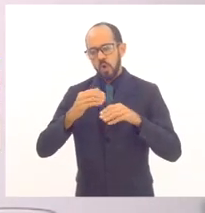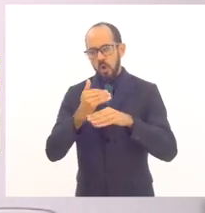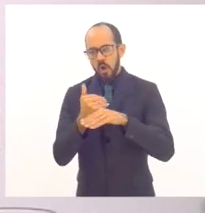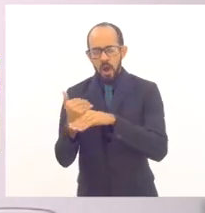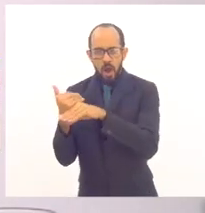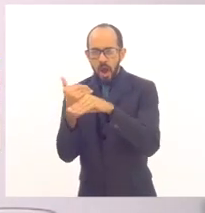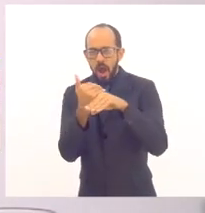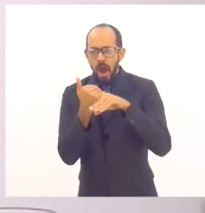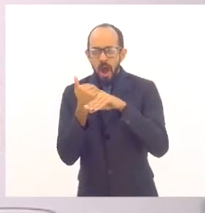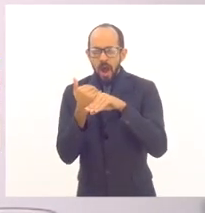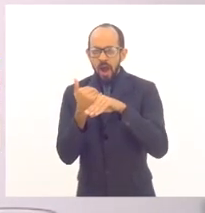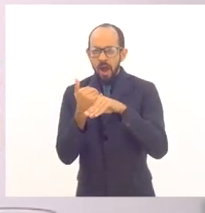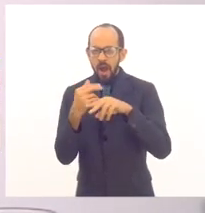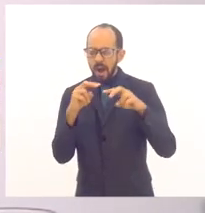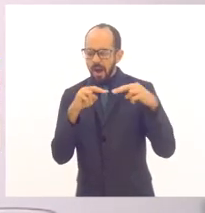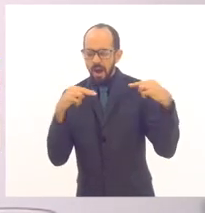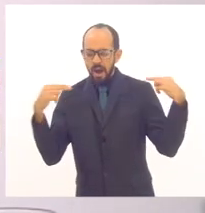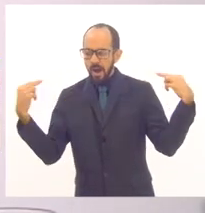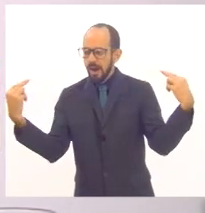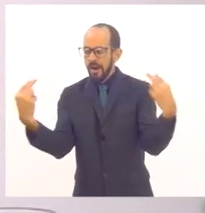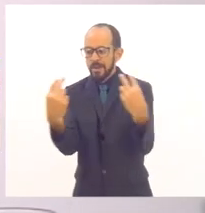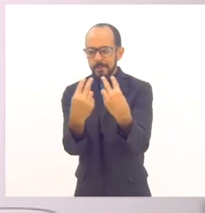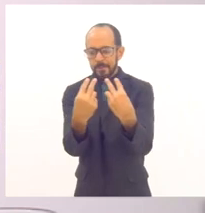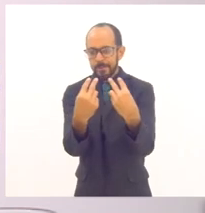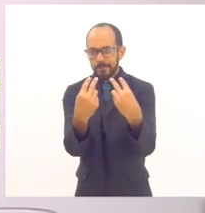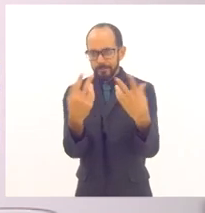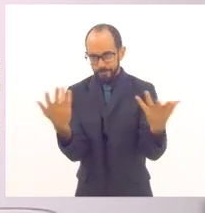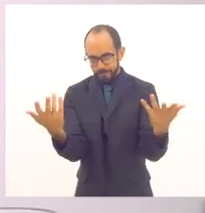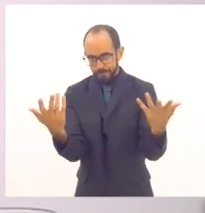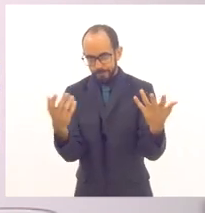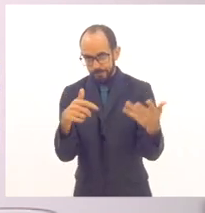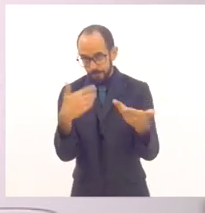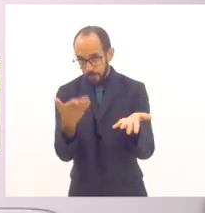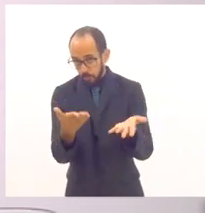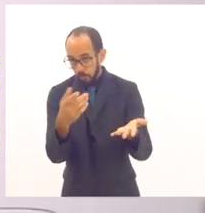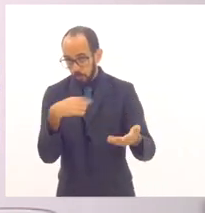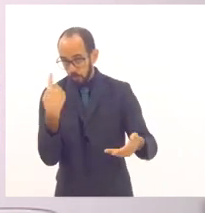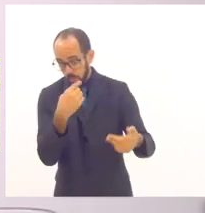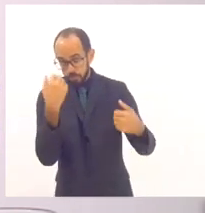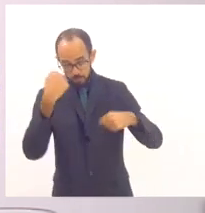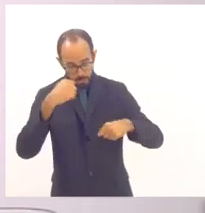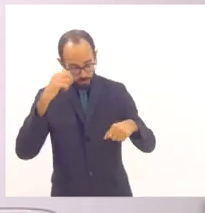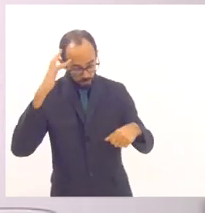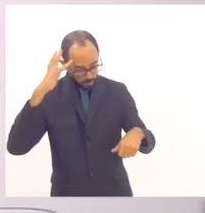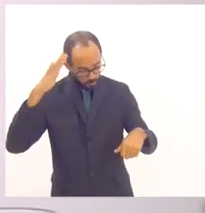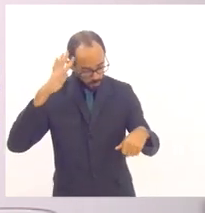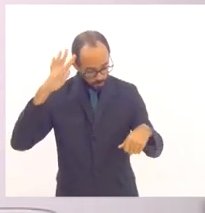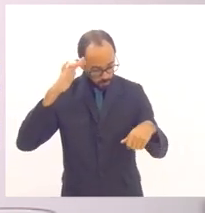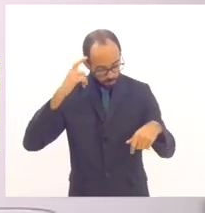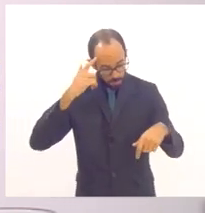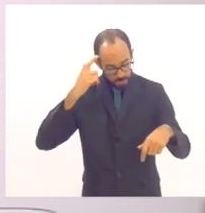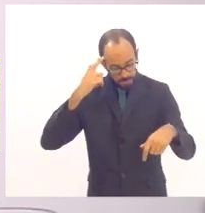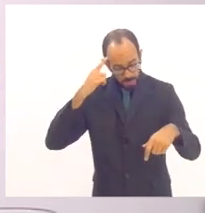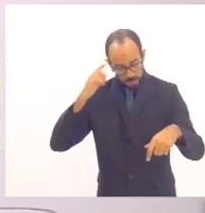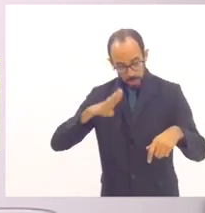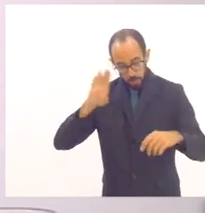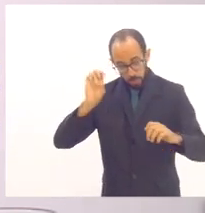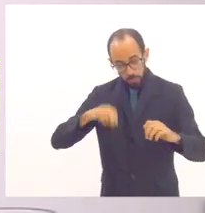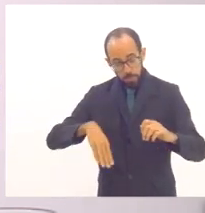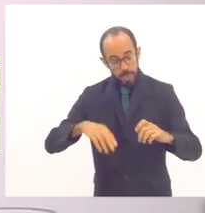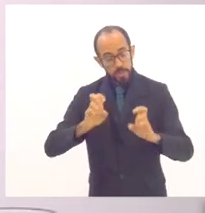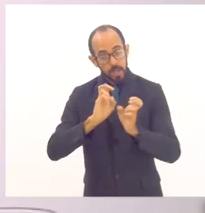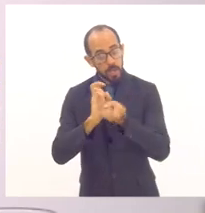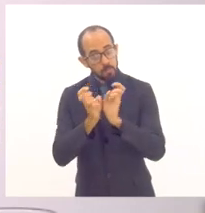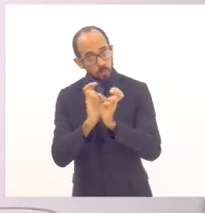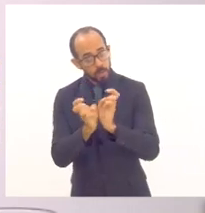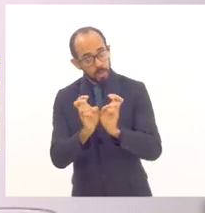igualdade. Então, a gente tem que refletir se é mesmo o bem da capoeira que a gente quer, que não